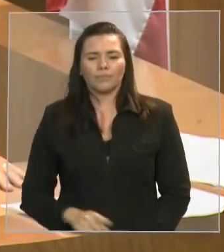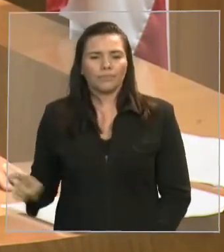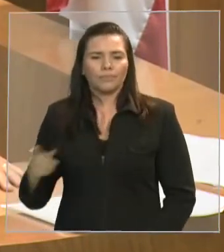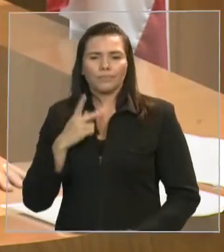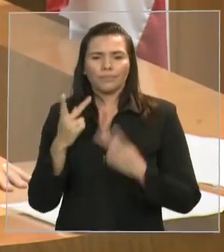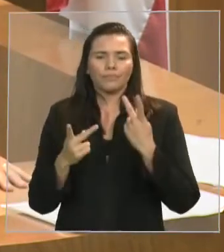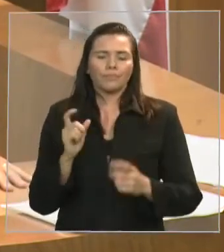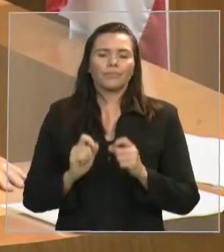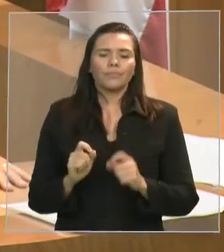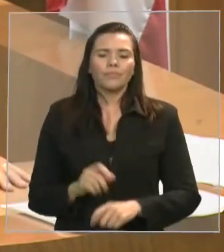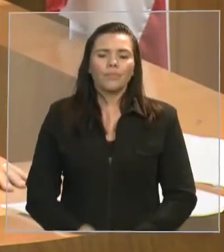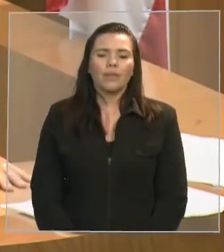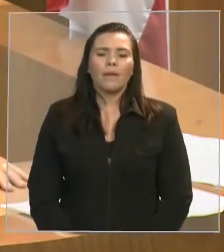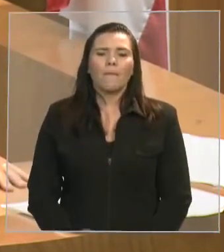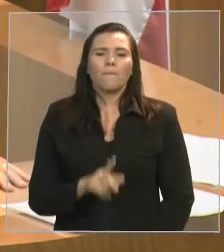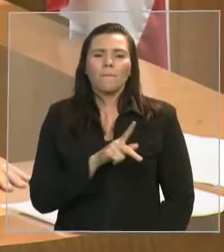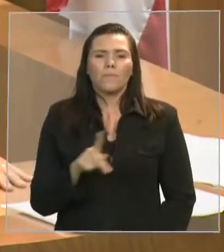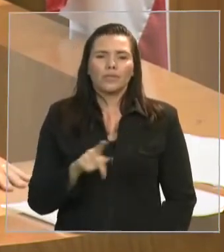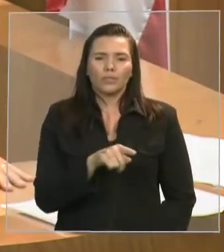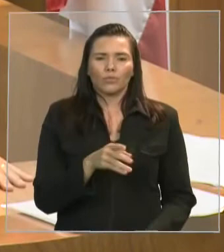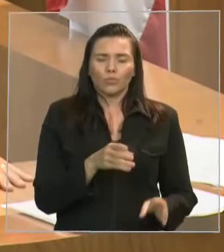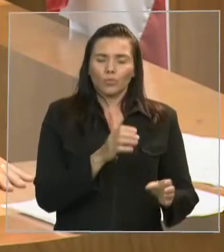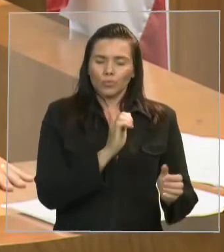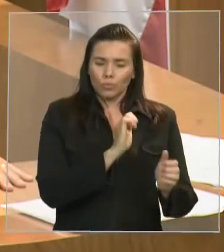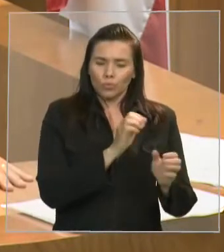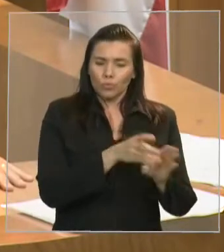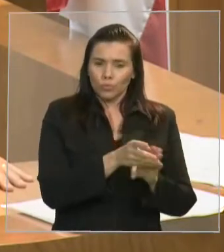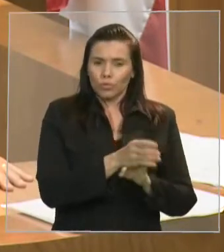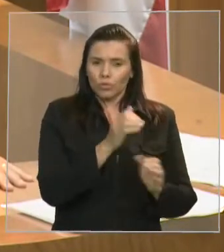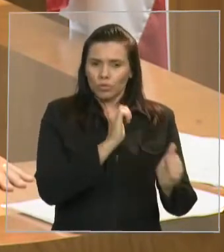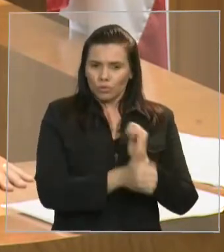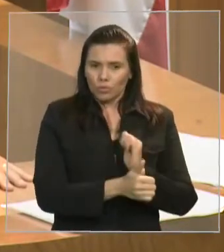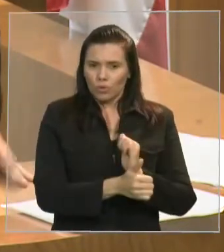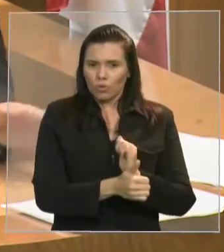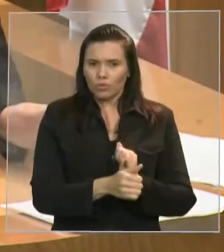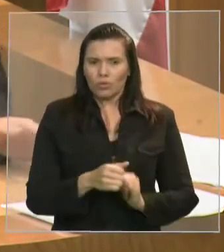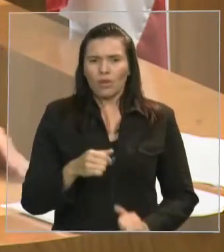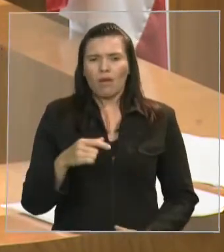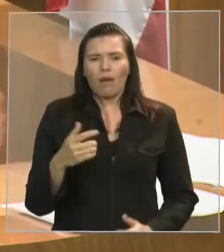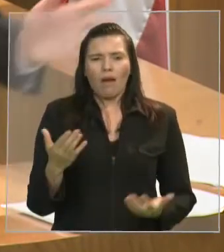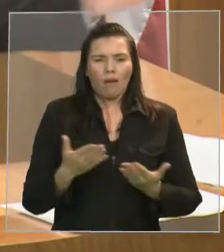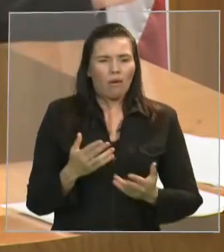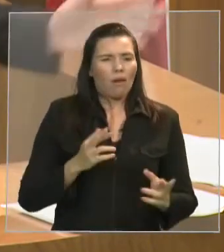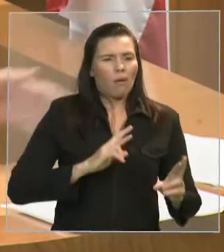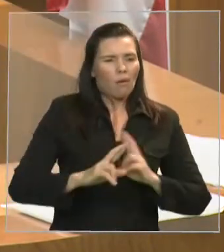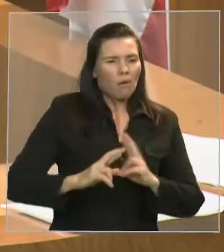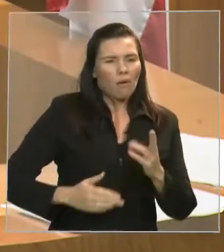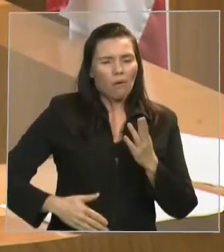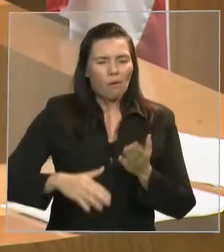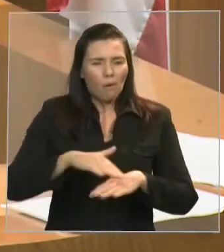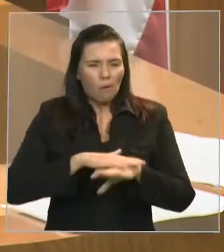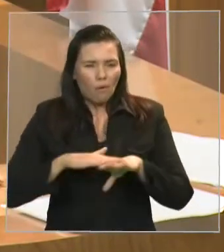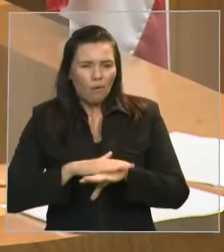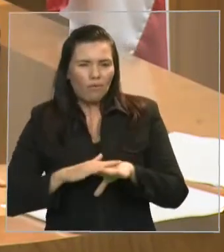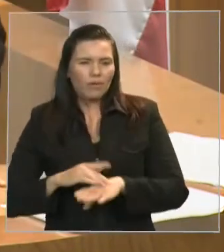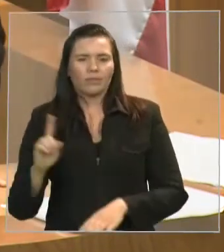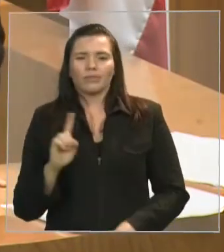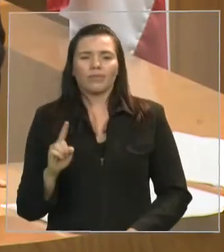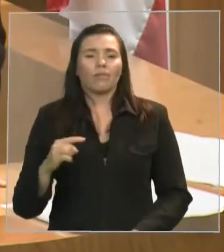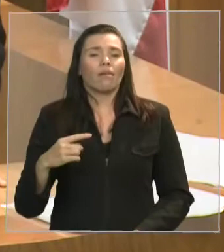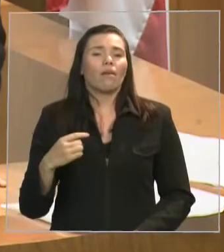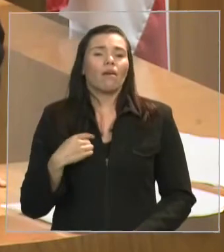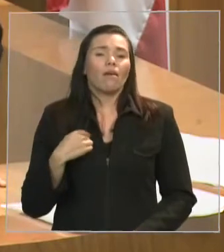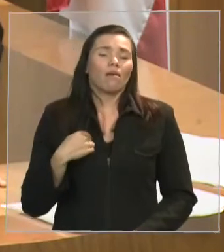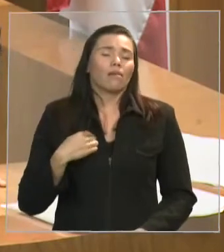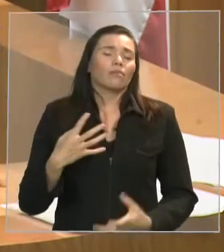o presidente é quem eu mandar, e eu estou mandando que seja o secretário de Estado de Esporte. Então quer dizer agora que o Conselho